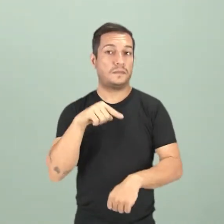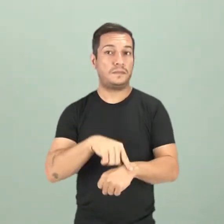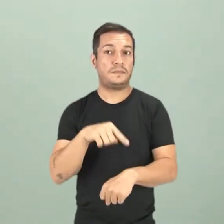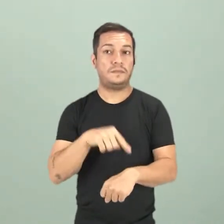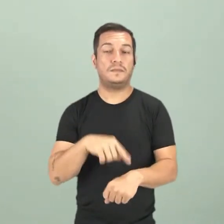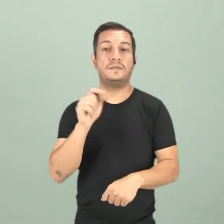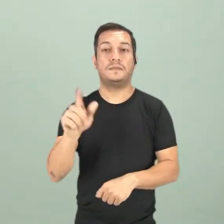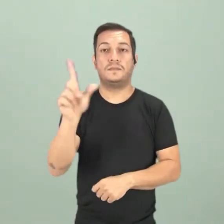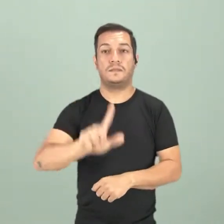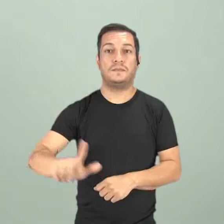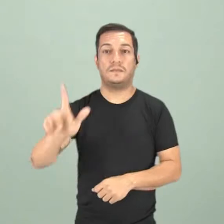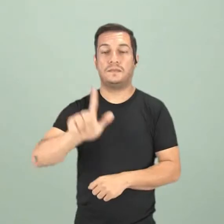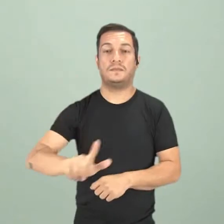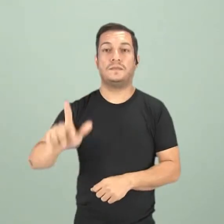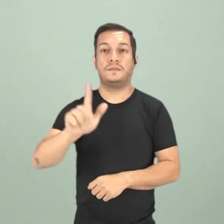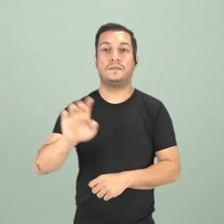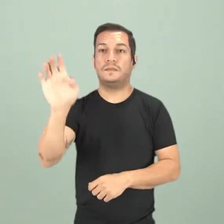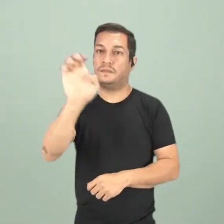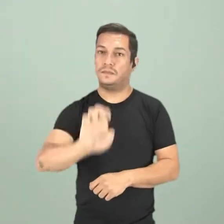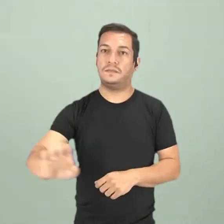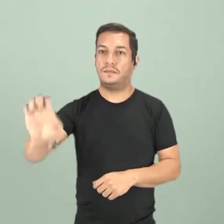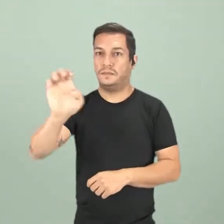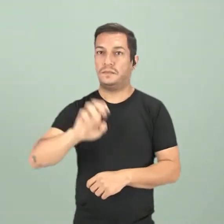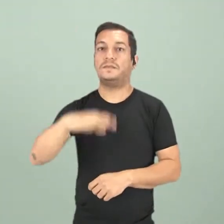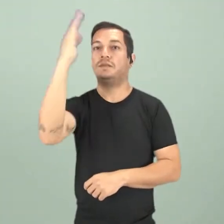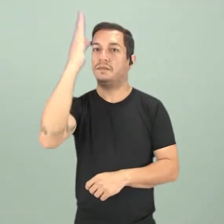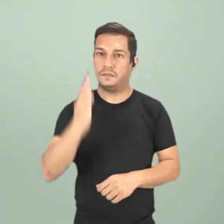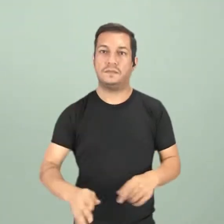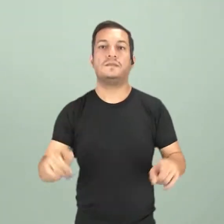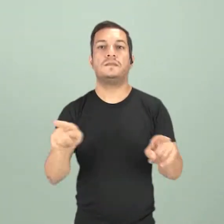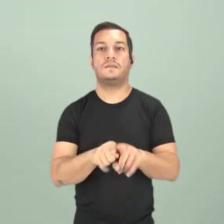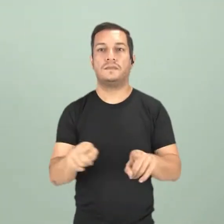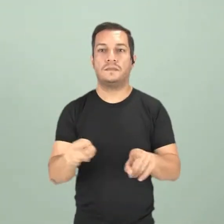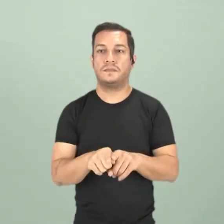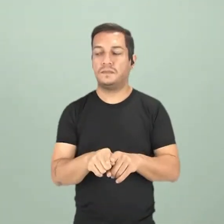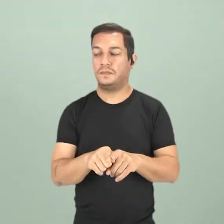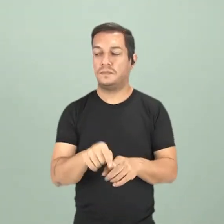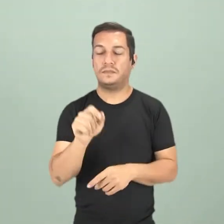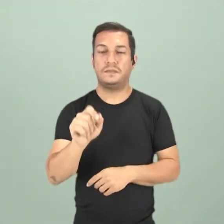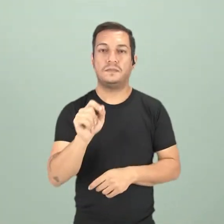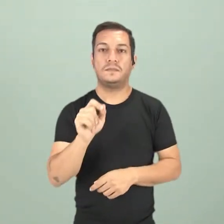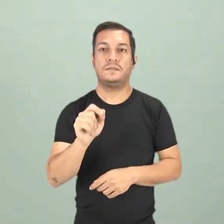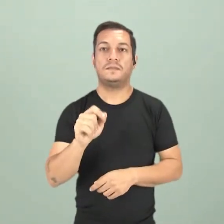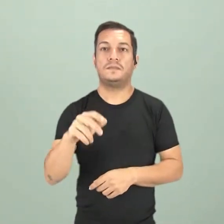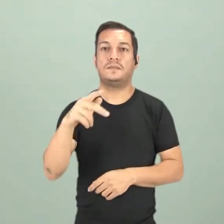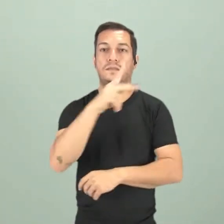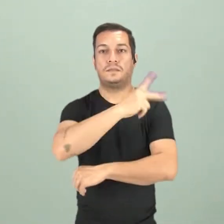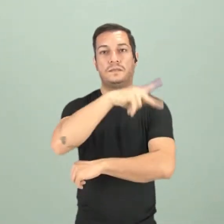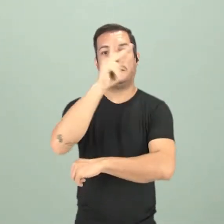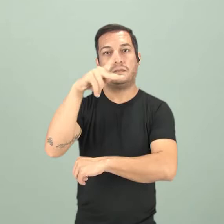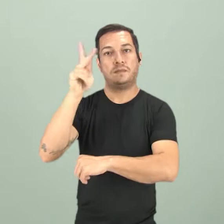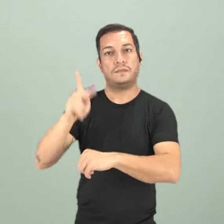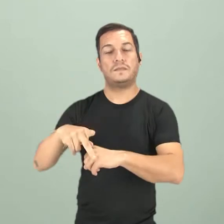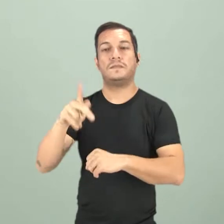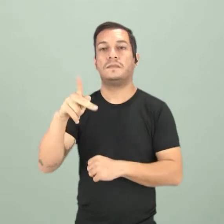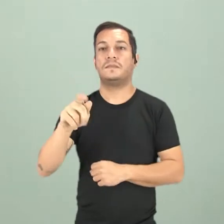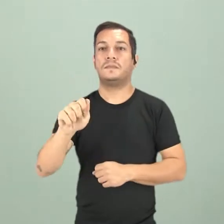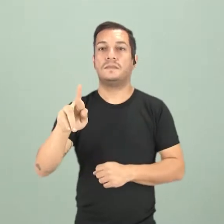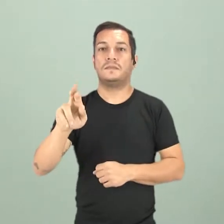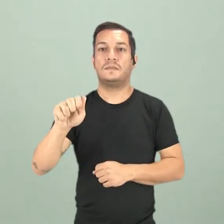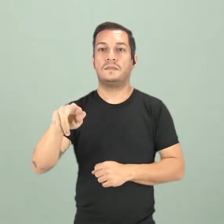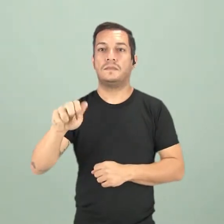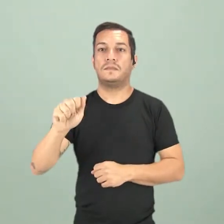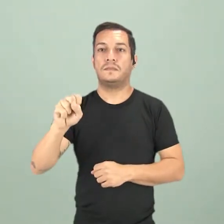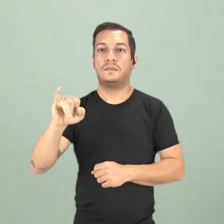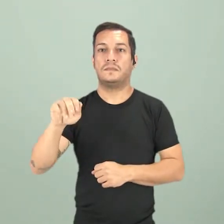momento da literatura na Europa e no Brasil foi denominado parnasianismo. Ou